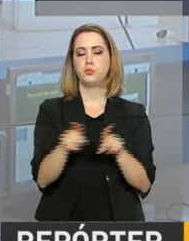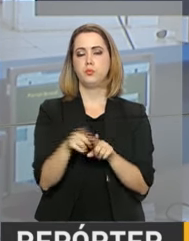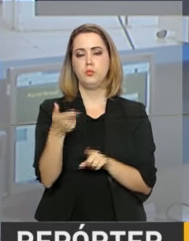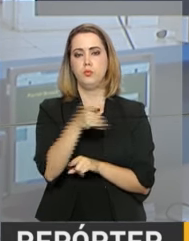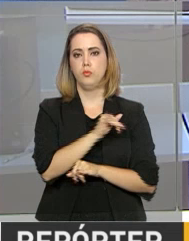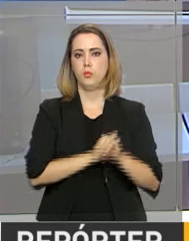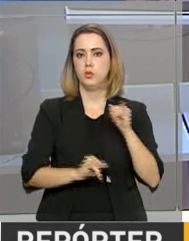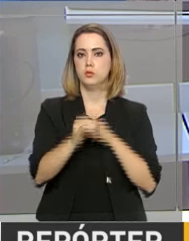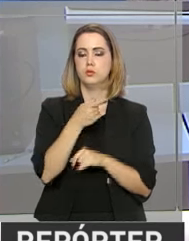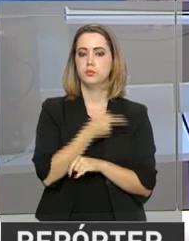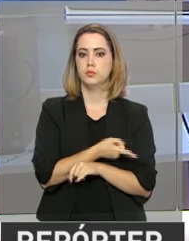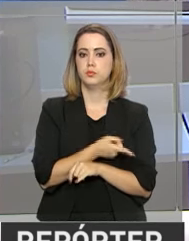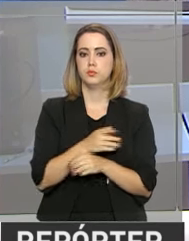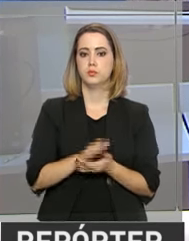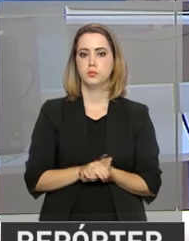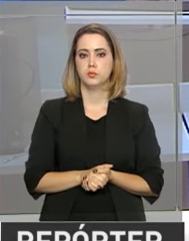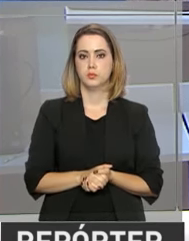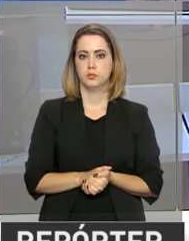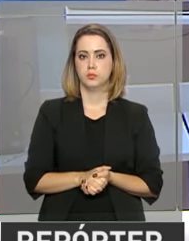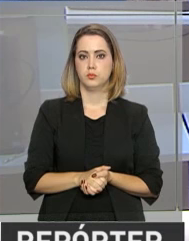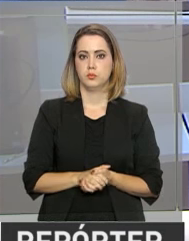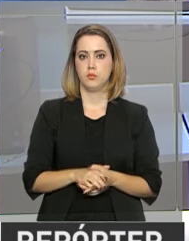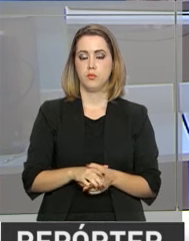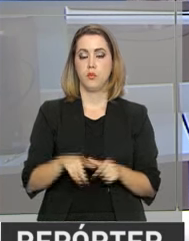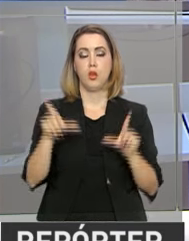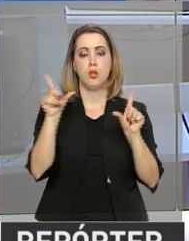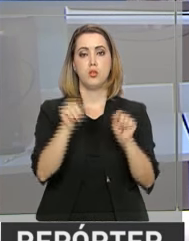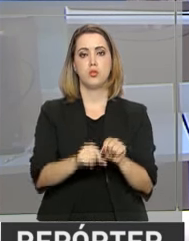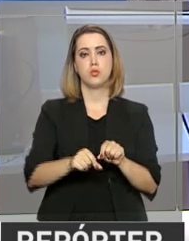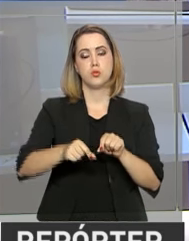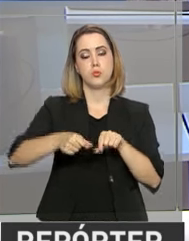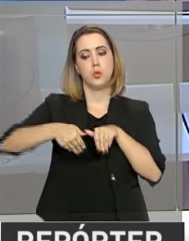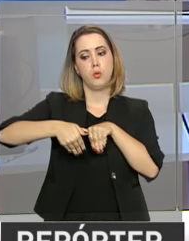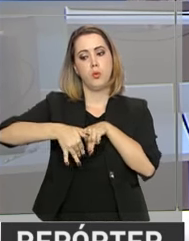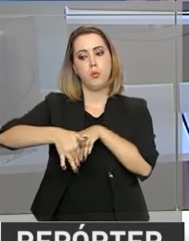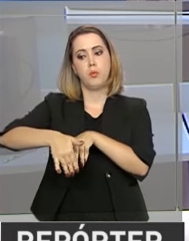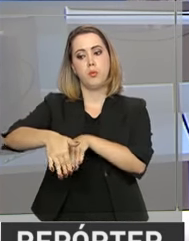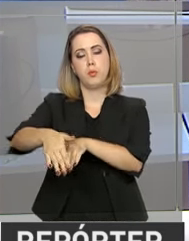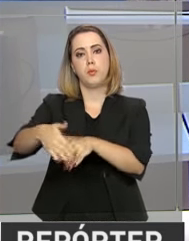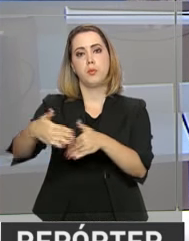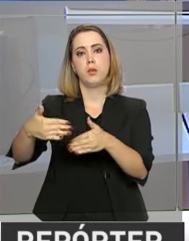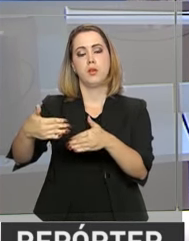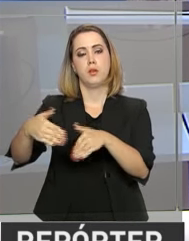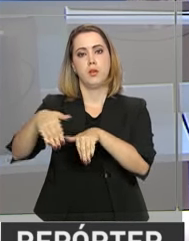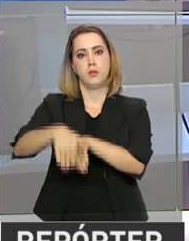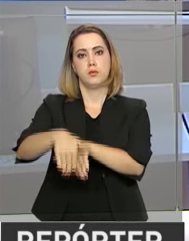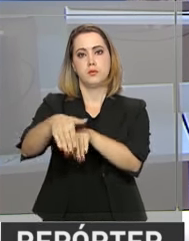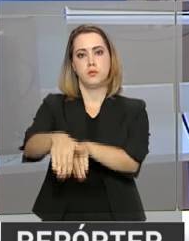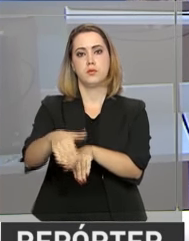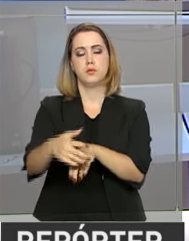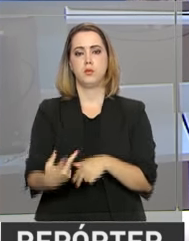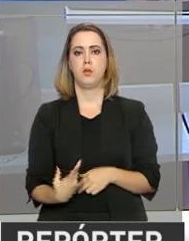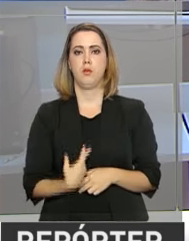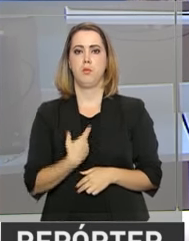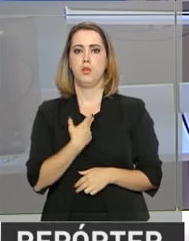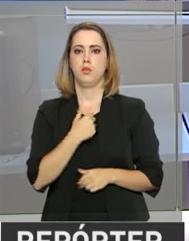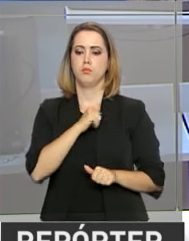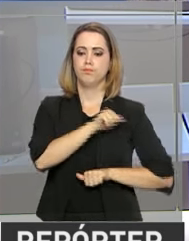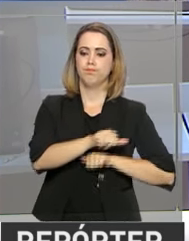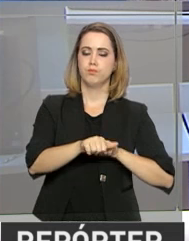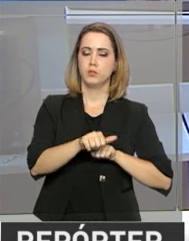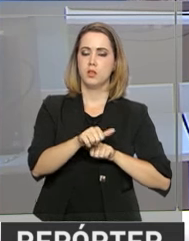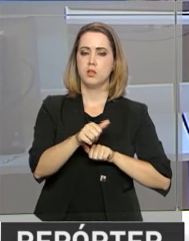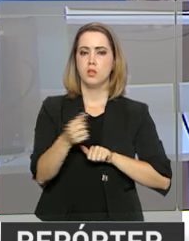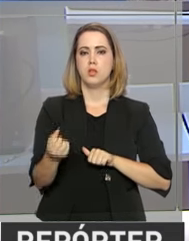do Trabalho reduzir a fila de espera para a cirurgia de reconstrução de mama como parte das ações do